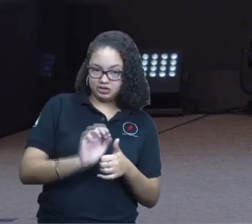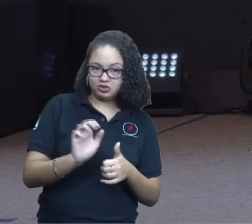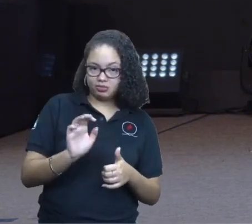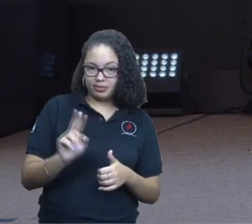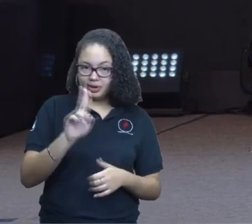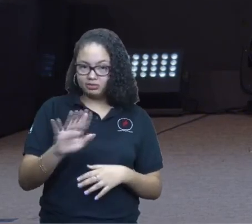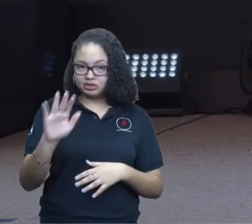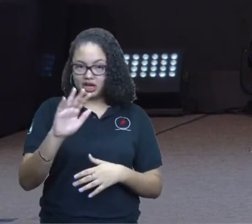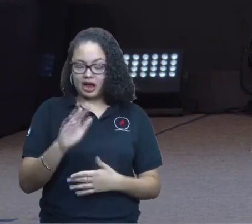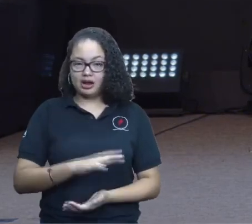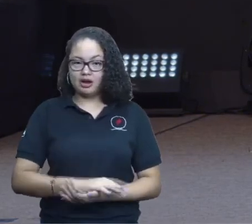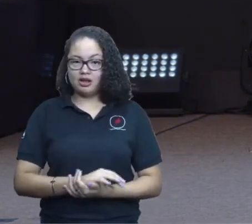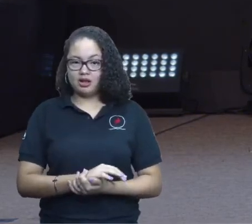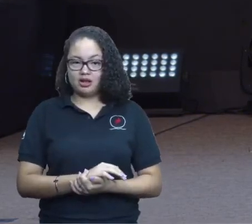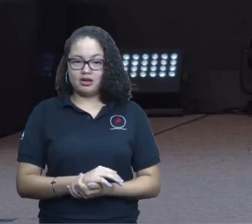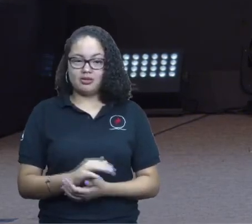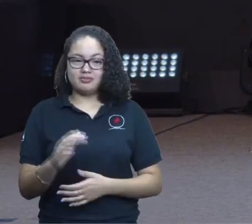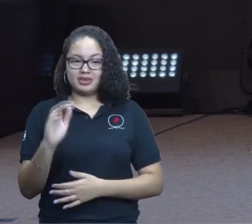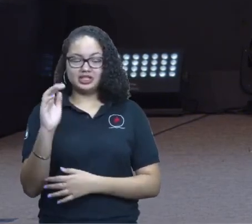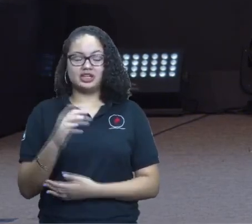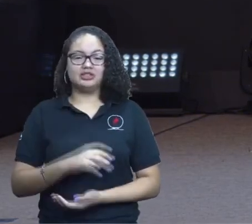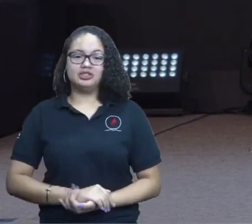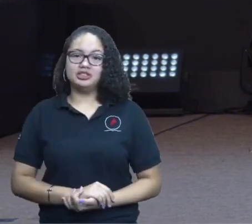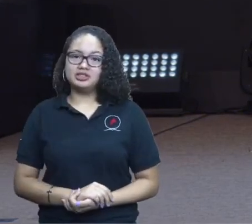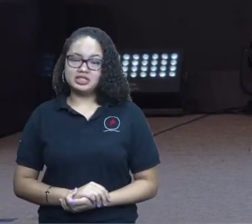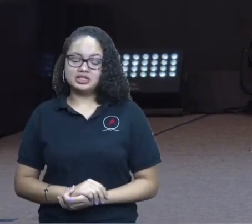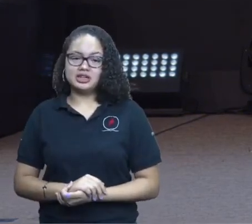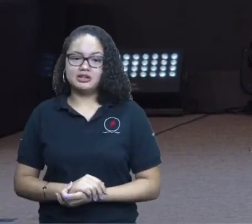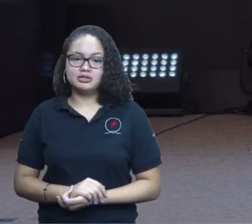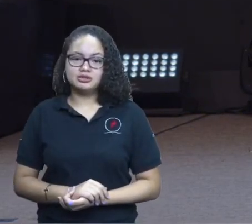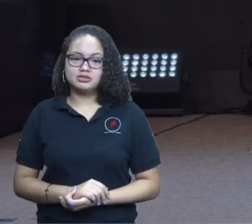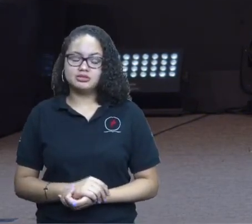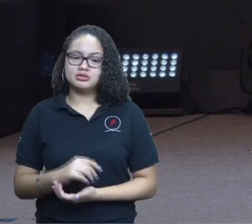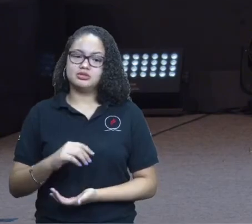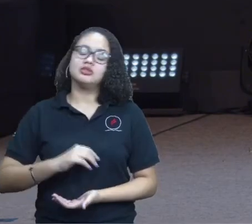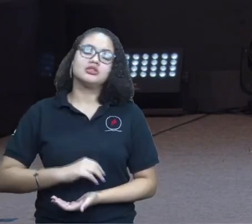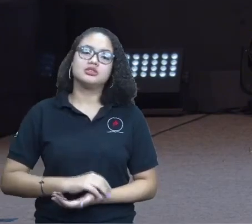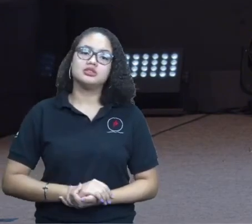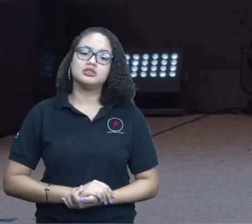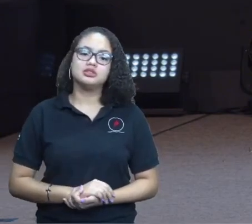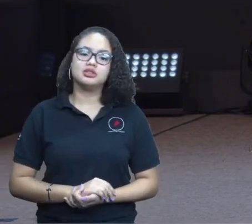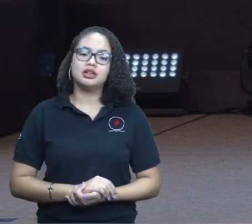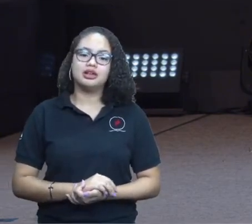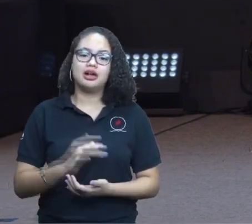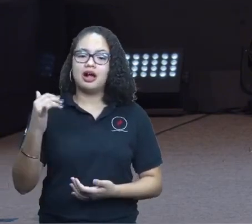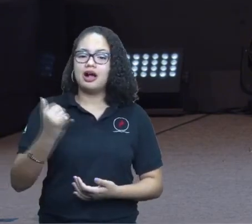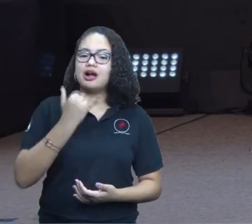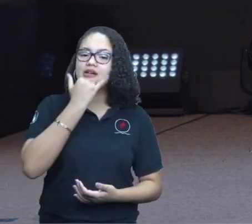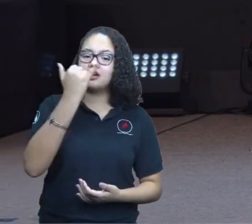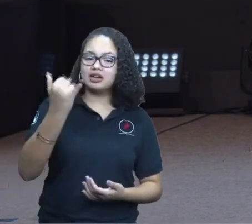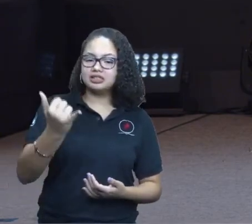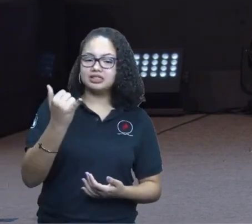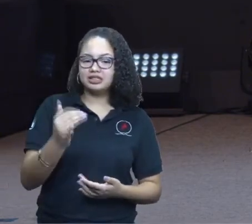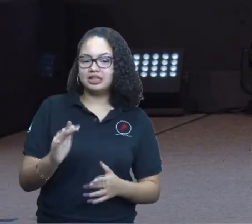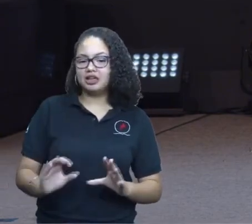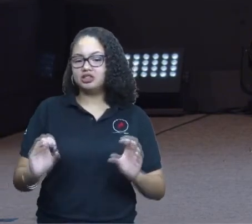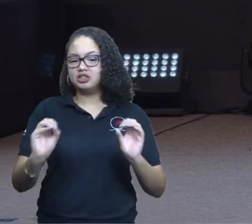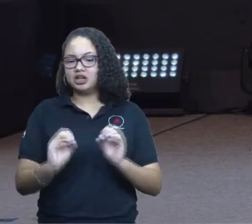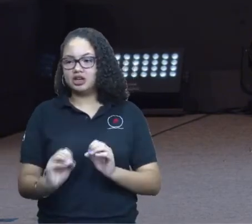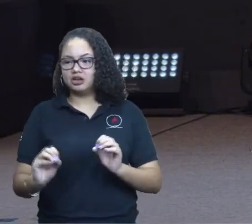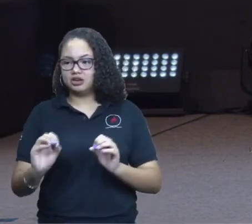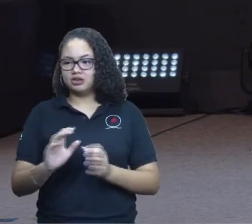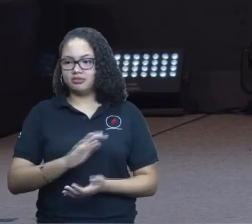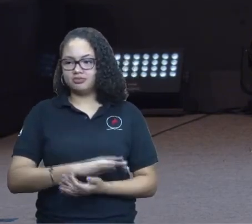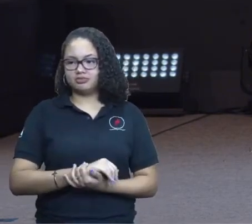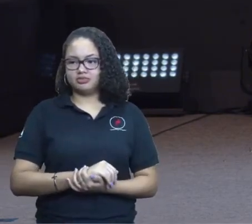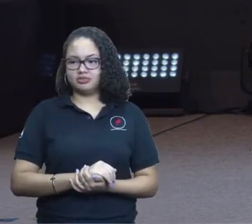Machado ele saiu de lá para cortar alguma coisa se não tivesse acontecido acidente nenhum você teria visto Eliseu com machado na mão nesse capítulo